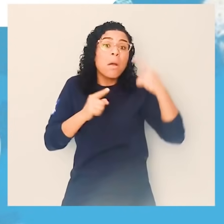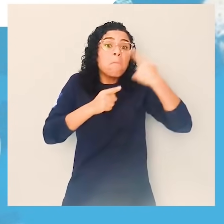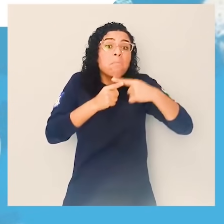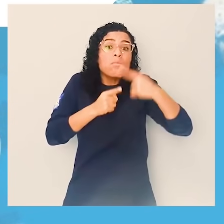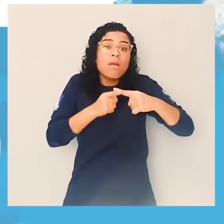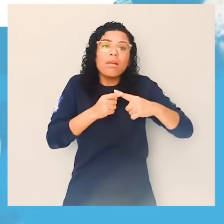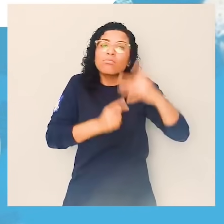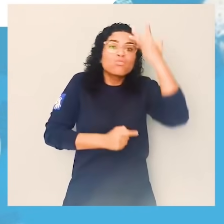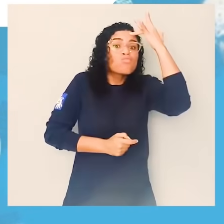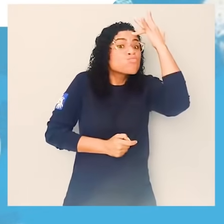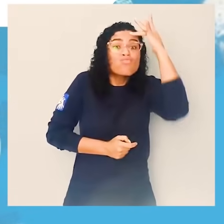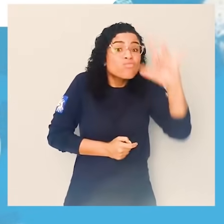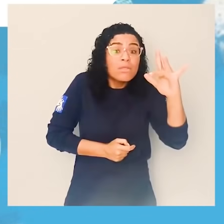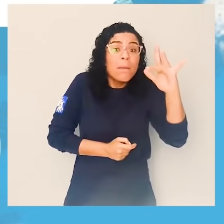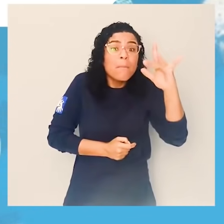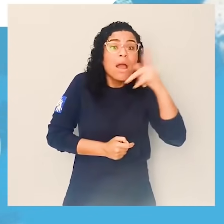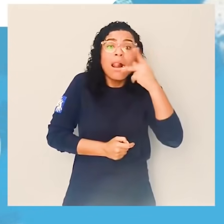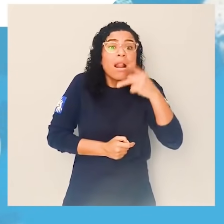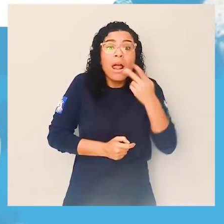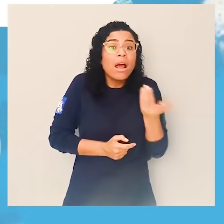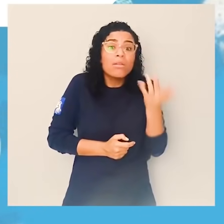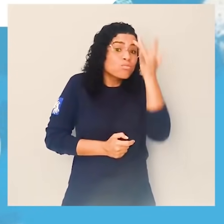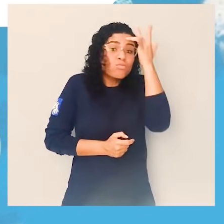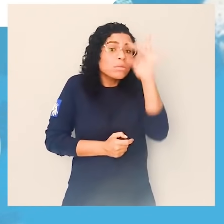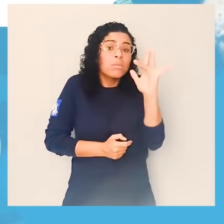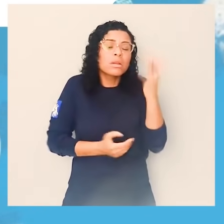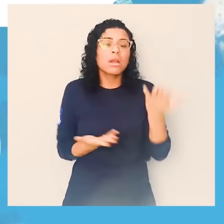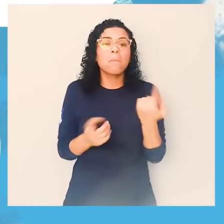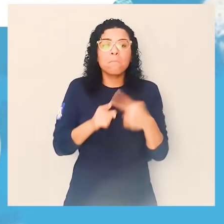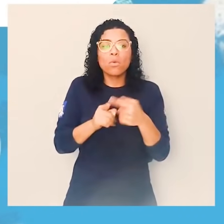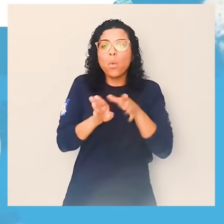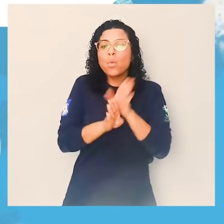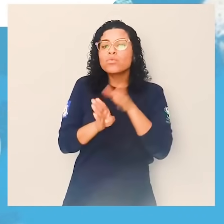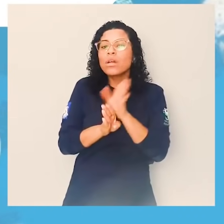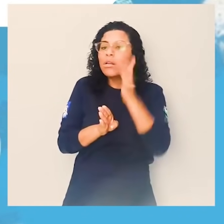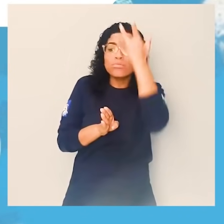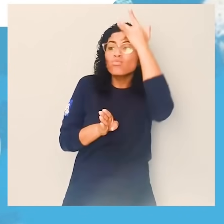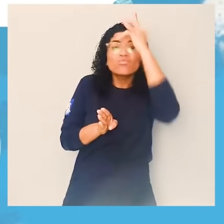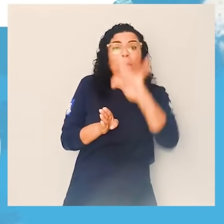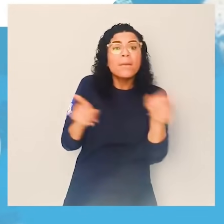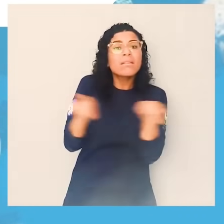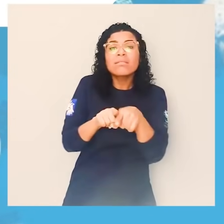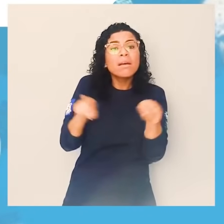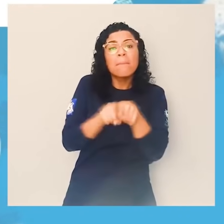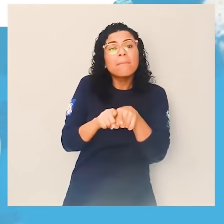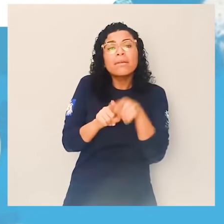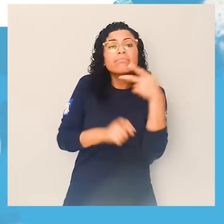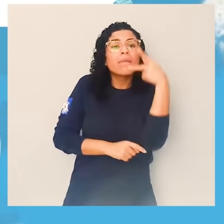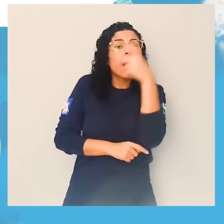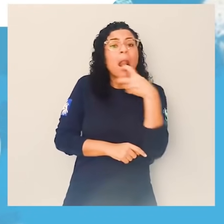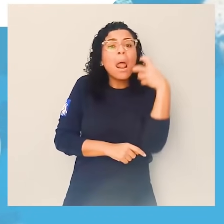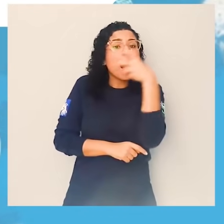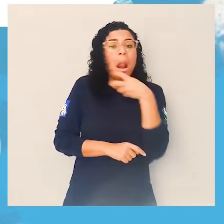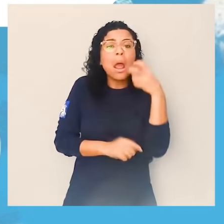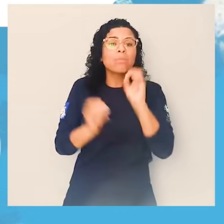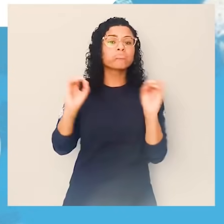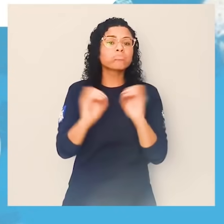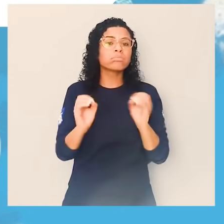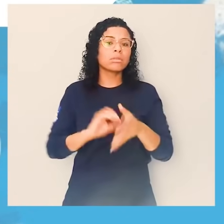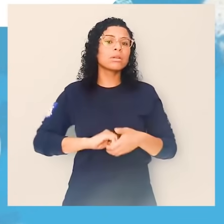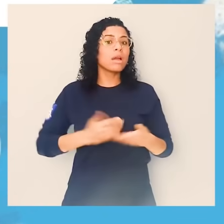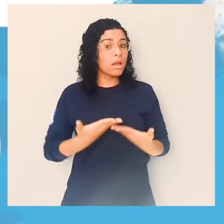conselheiros podiam dar o menor conselho, eles não sabiam mais como. E o reizinho foi